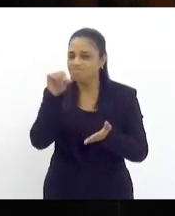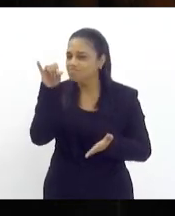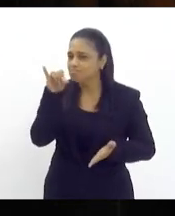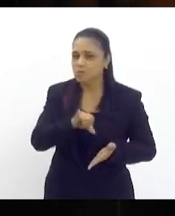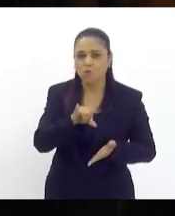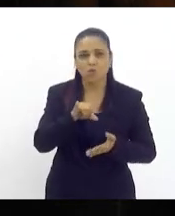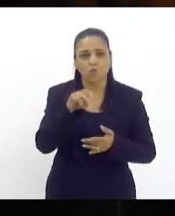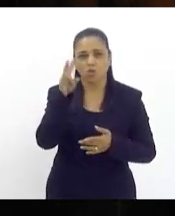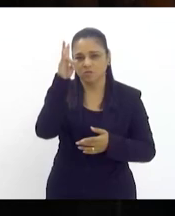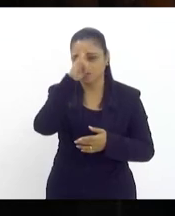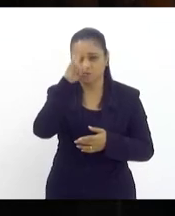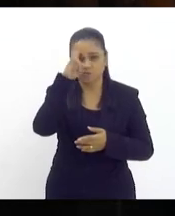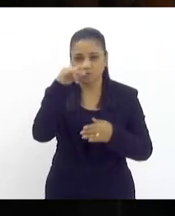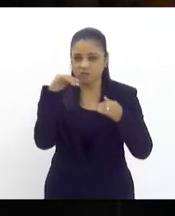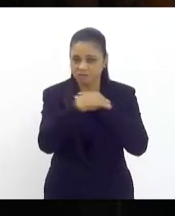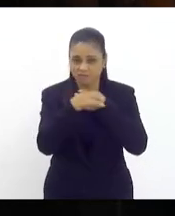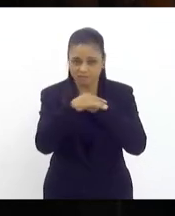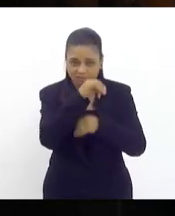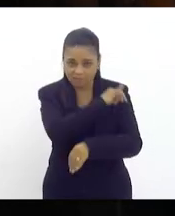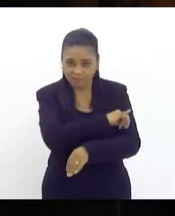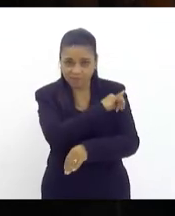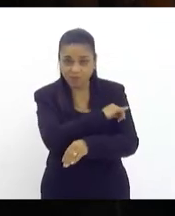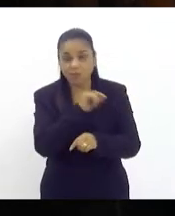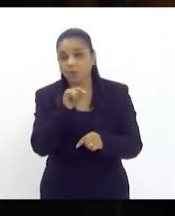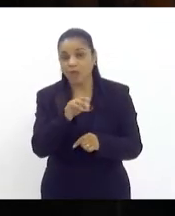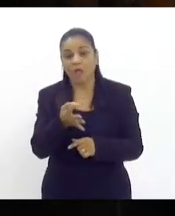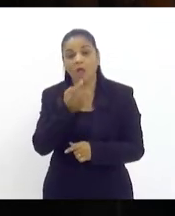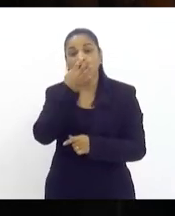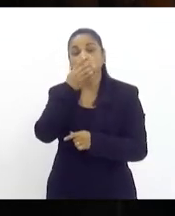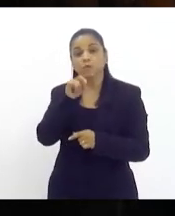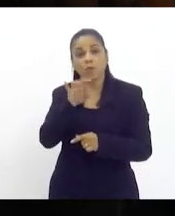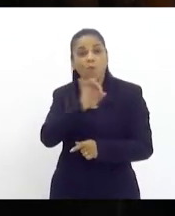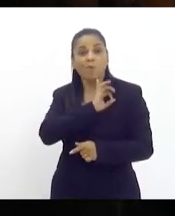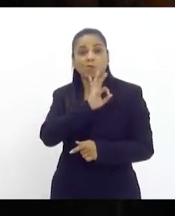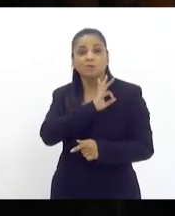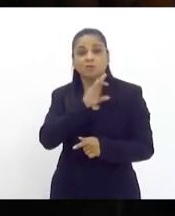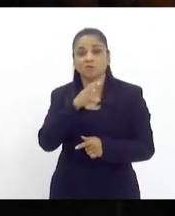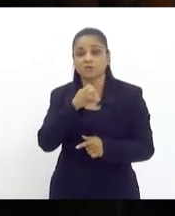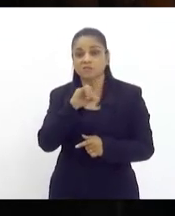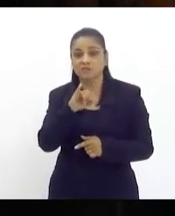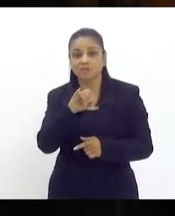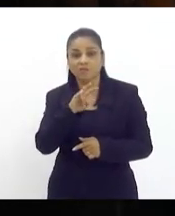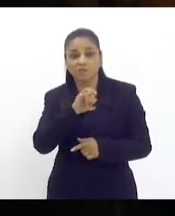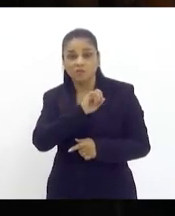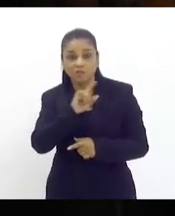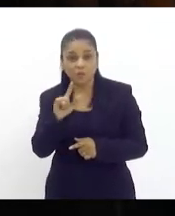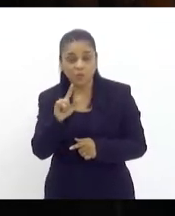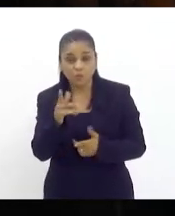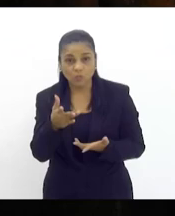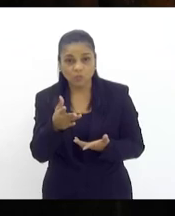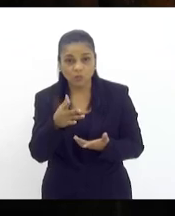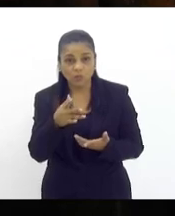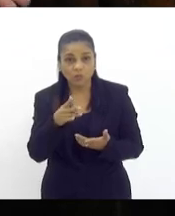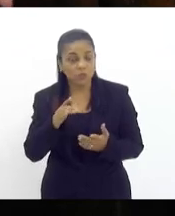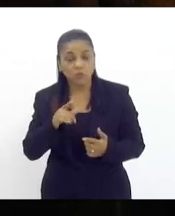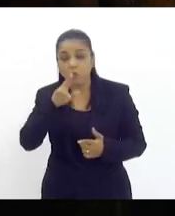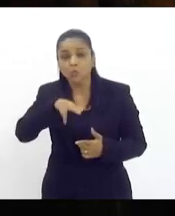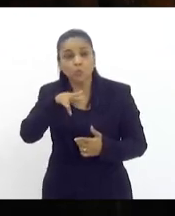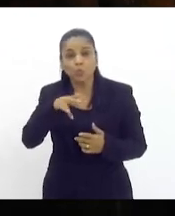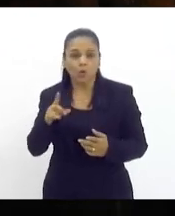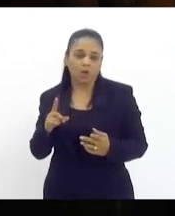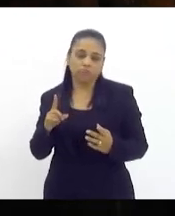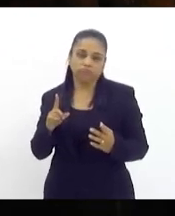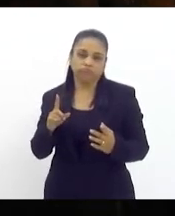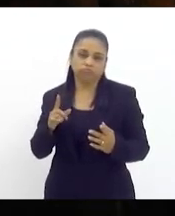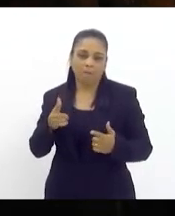agora o que me admira é que trata-se de um policial civil diga-se de passagem um policial civil que nunca confrontou nunca